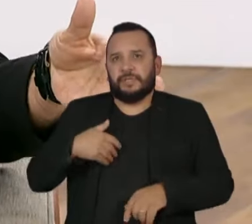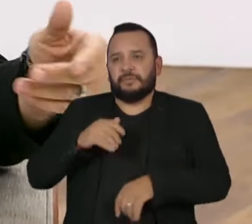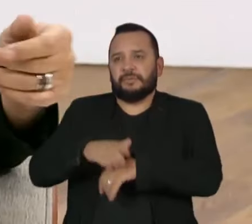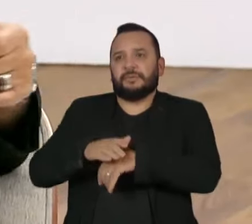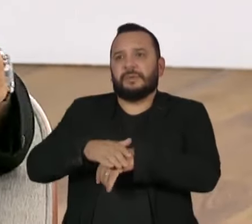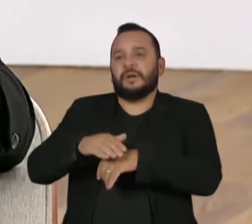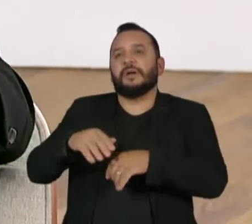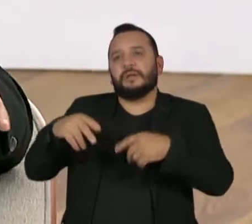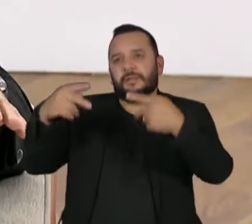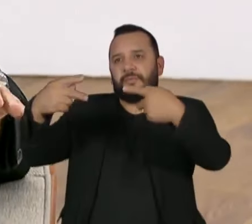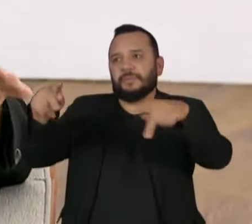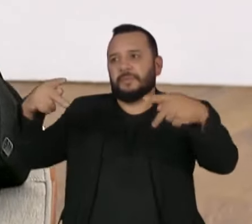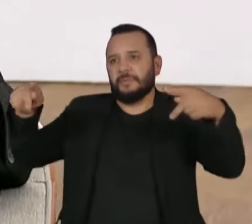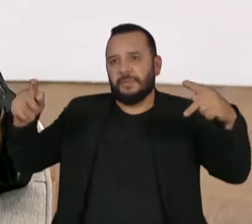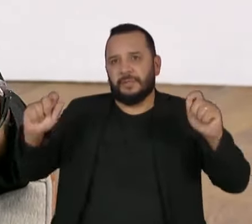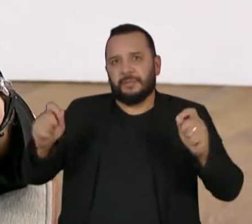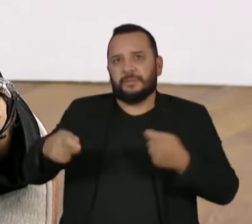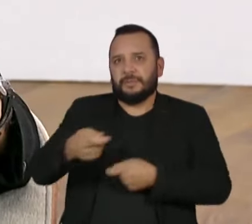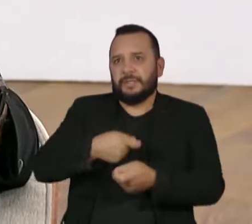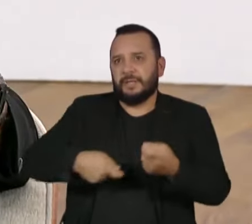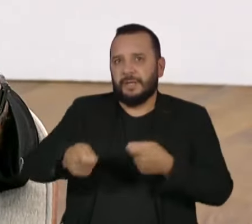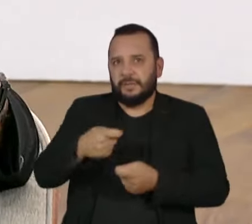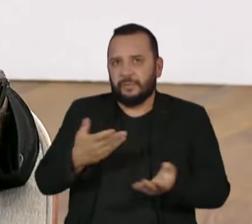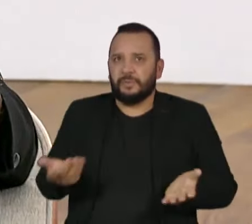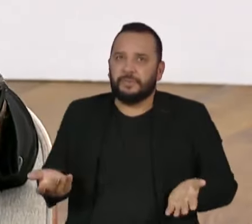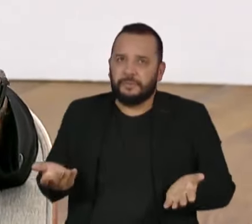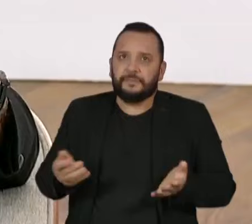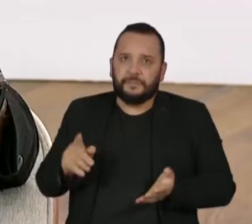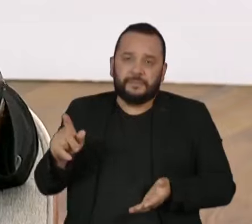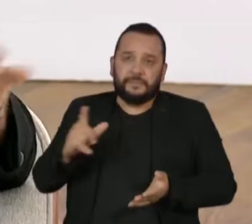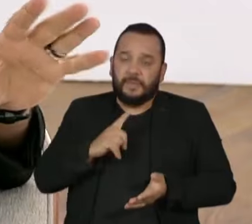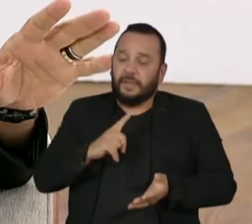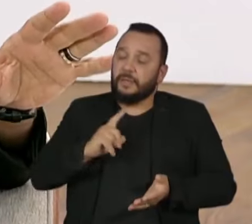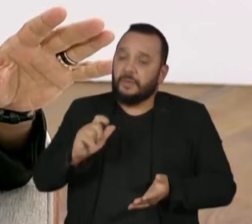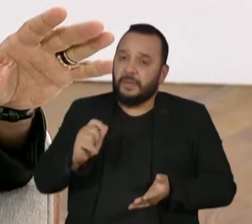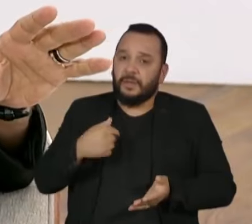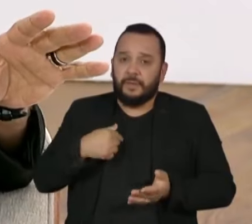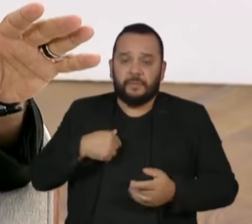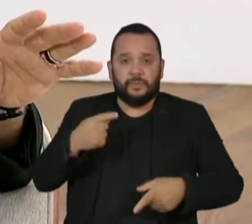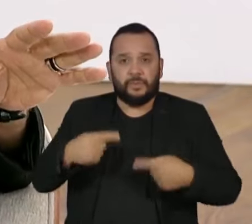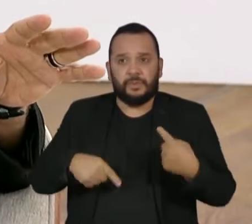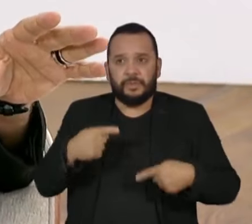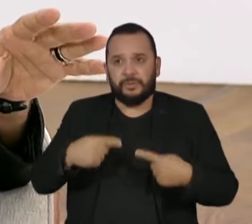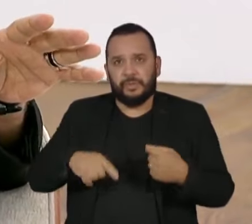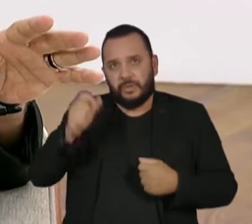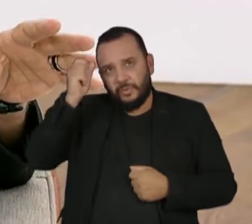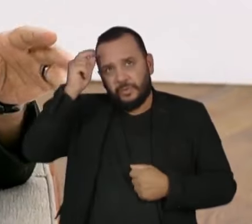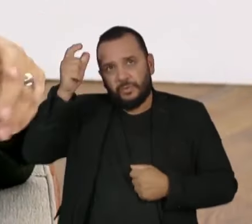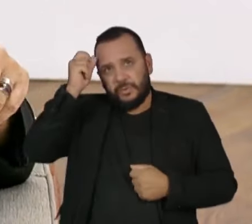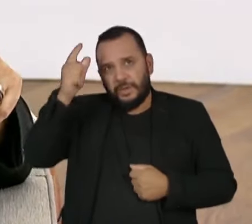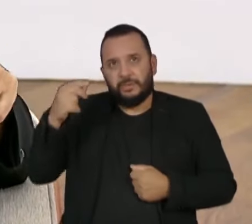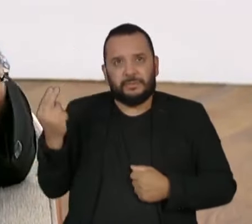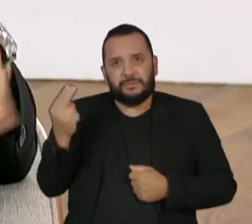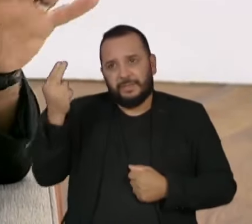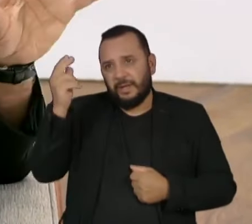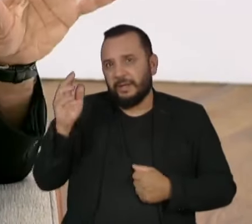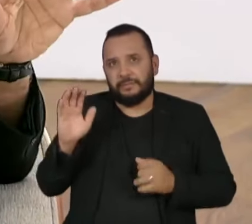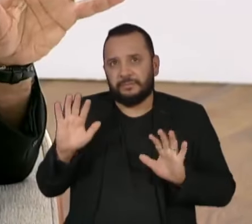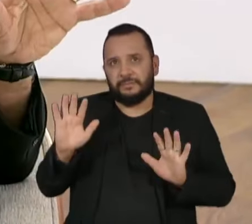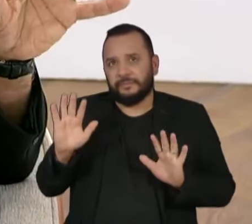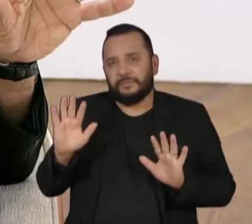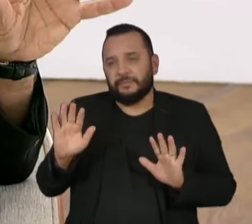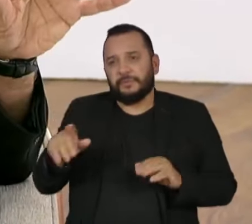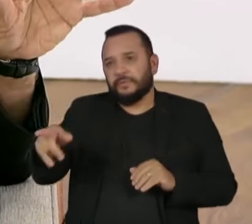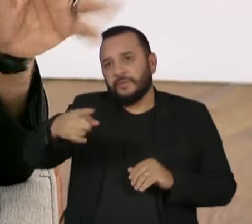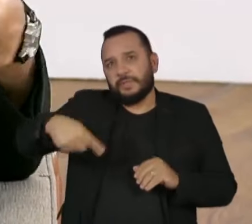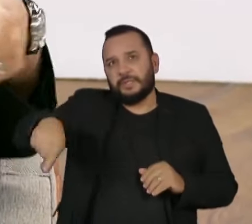mercado, né? Então, eles se eximem de fazer uma política cultural. Não tem que fazer nenhuma política cultural e dizem: olha,